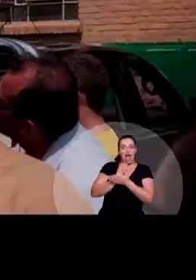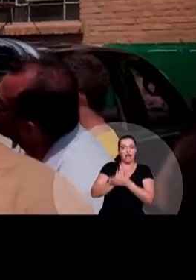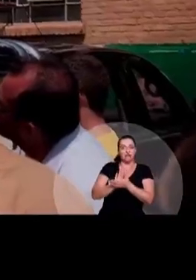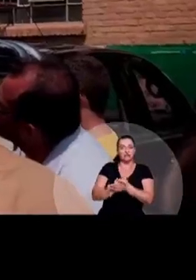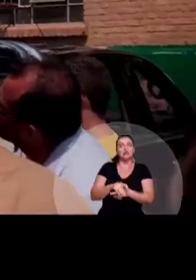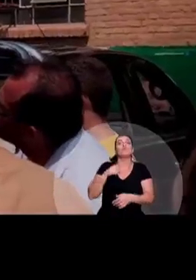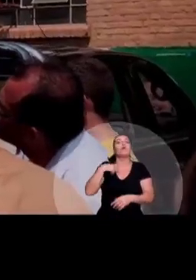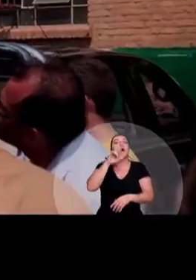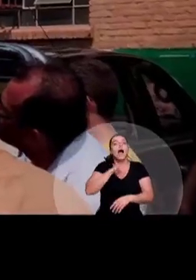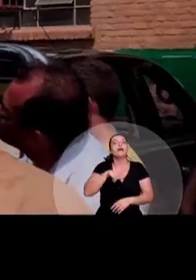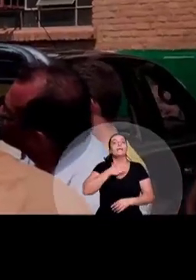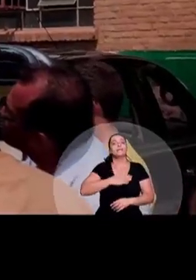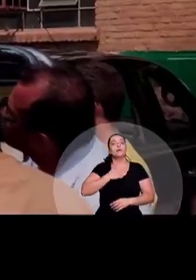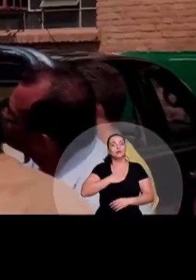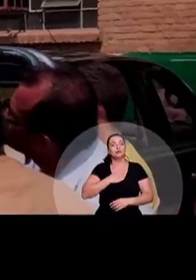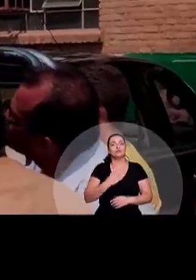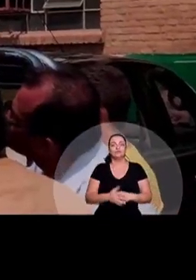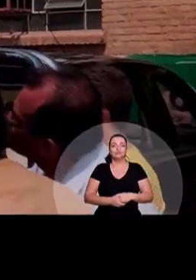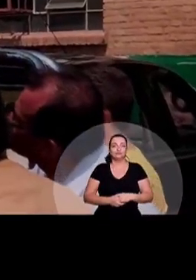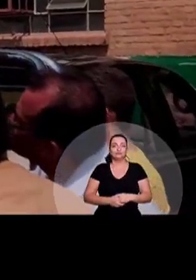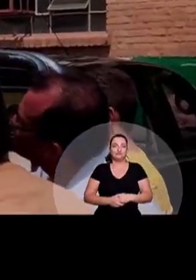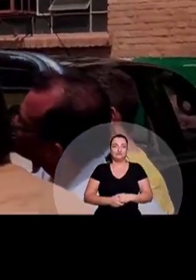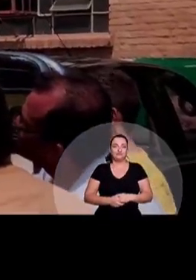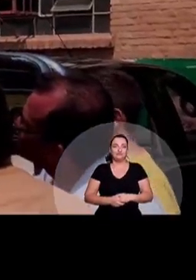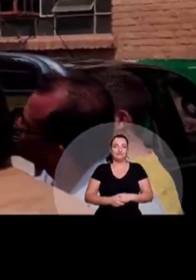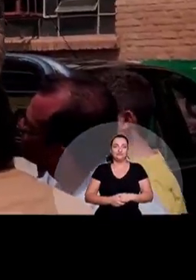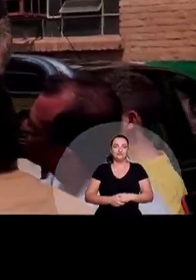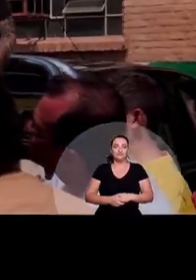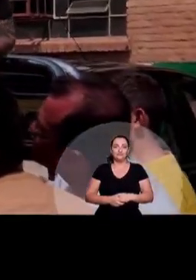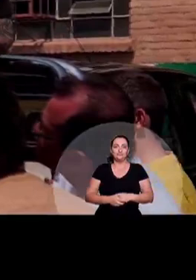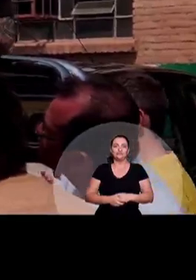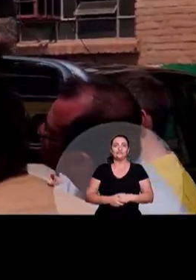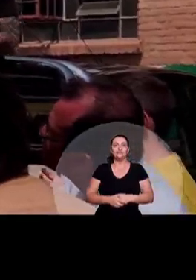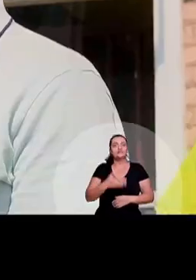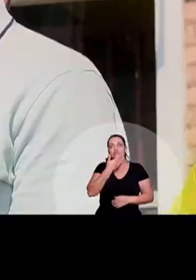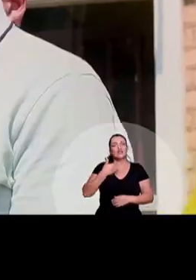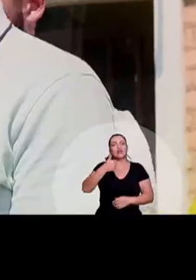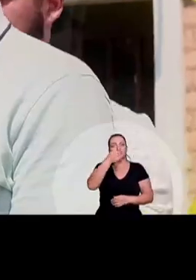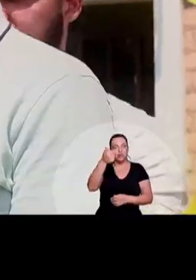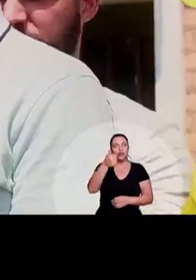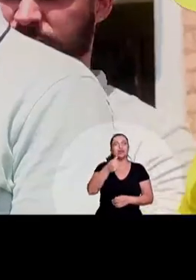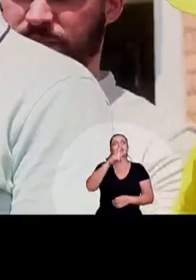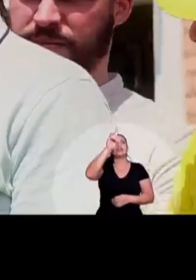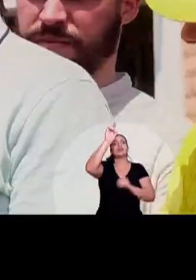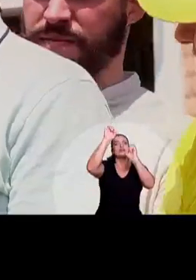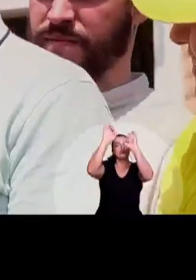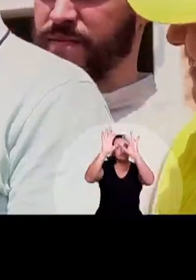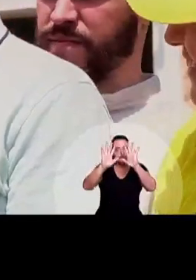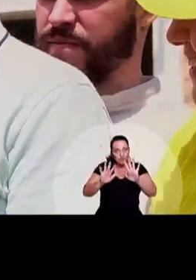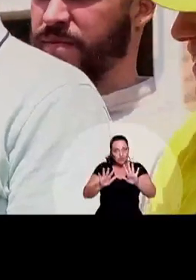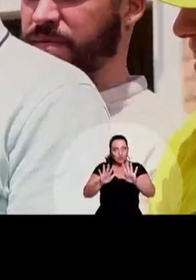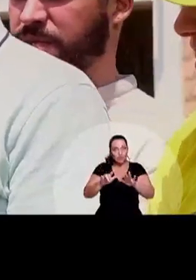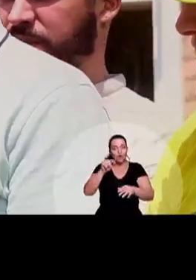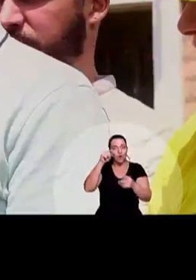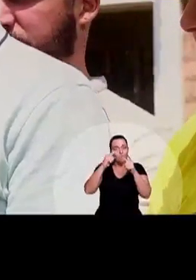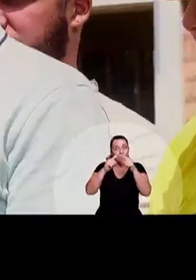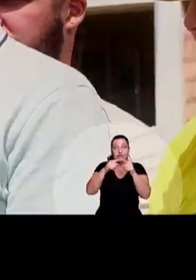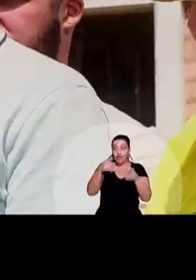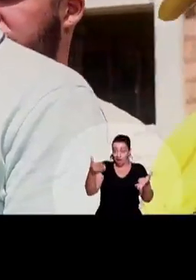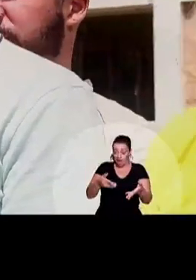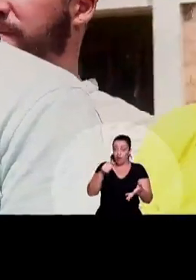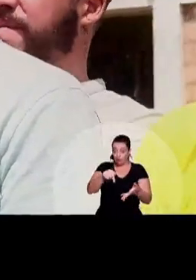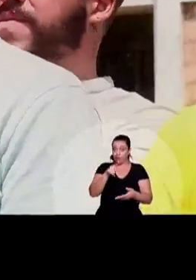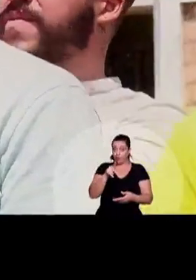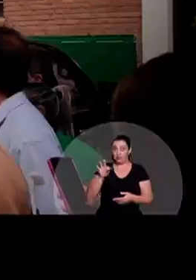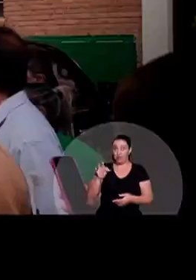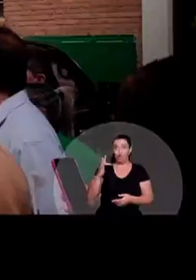aqui em Poços de Caldas não é qualquer um que eu estou colocando a mão. Realmente, é a melhor opção. Que Deus abençoe, porque o presente é deles,